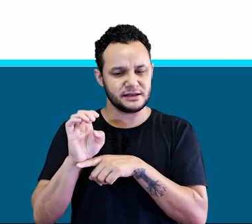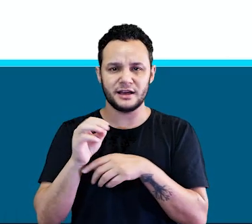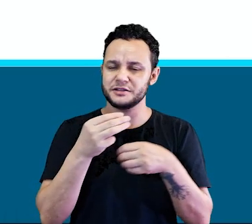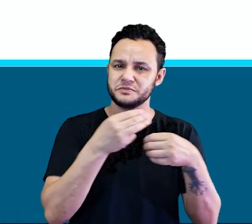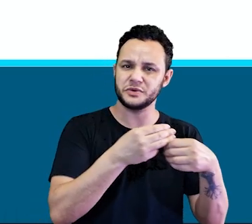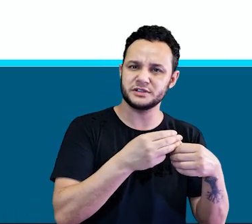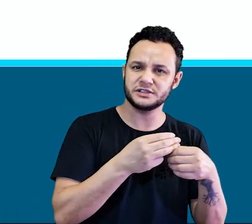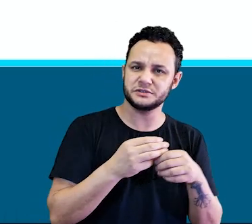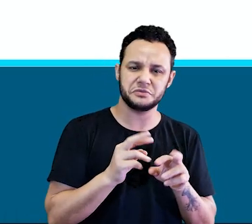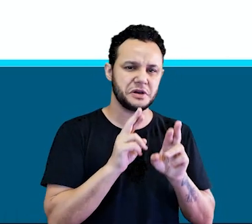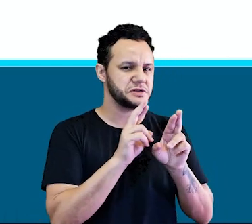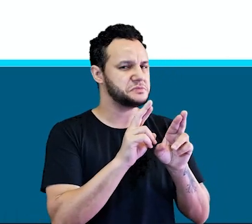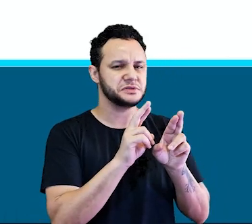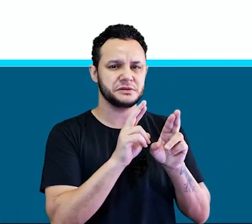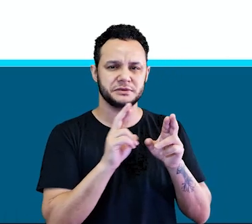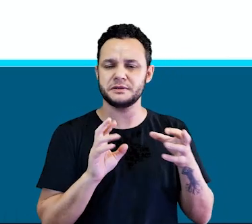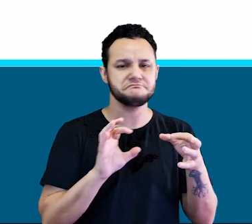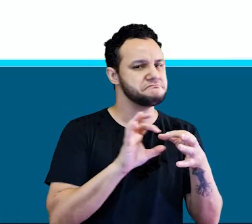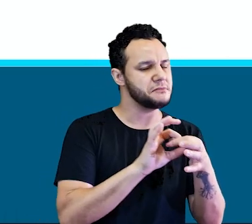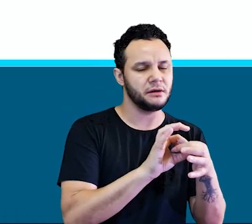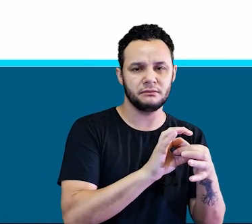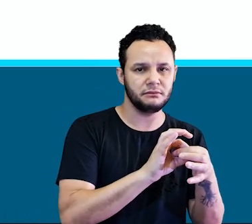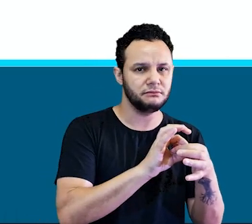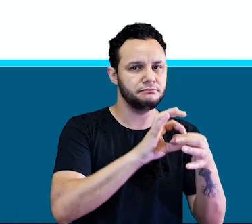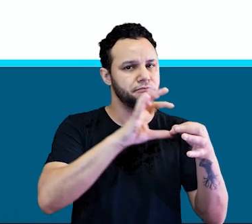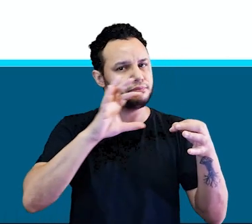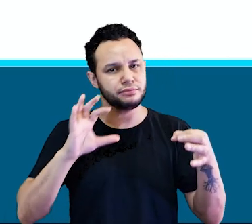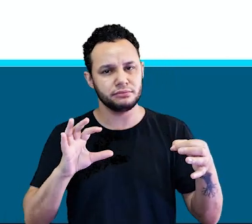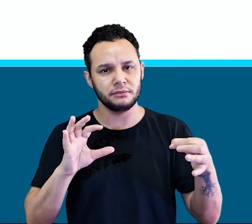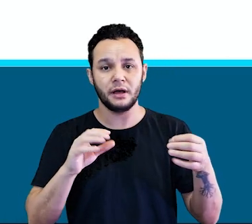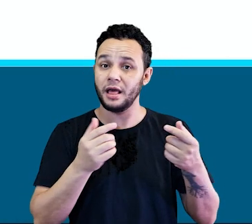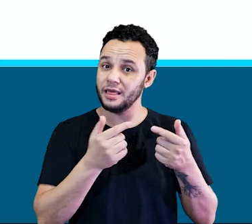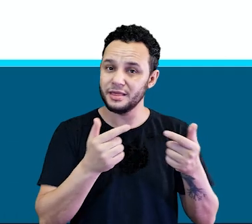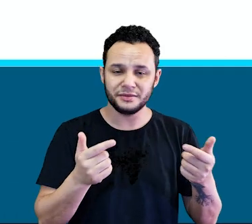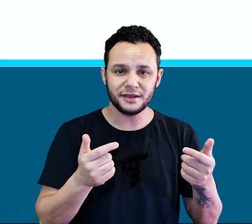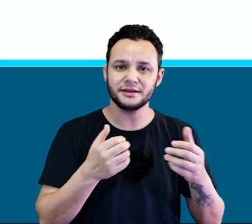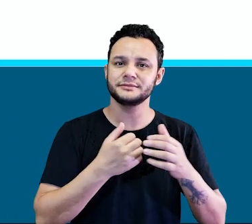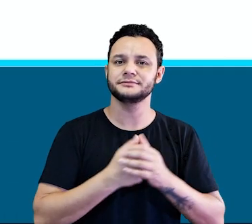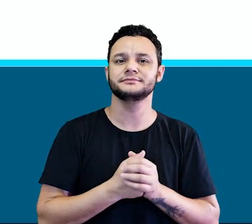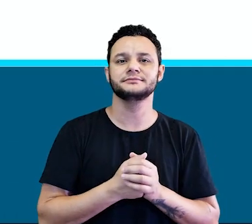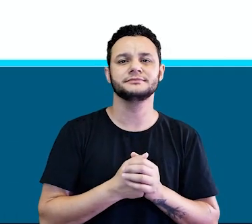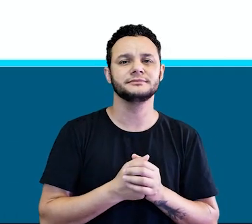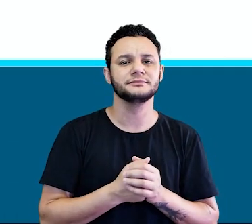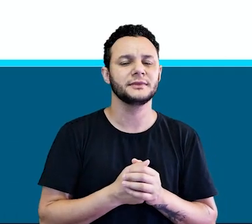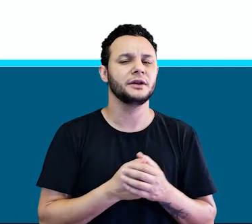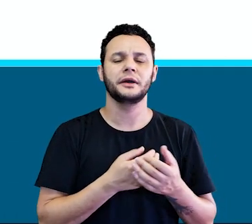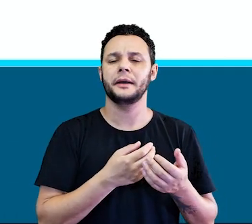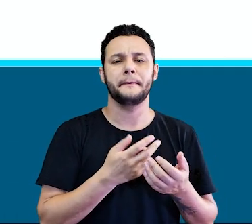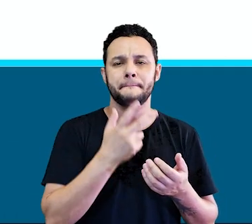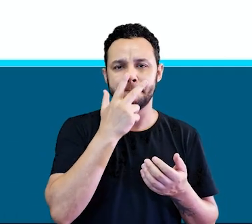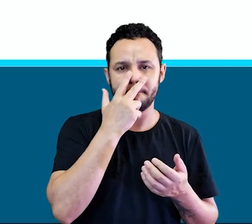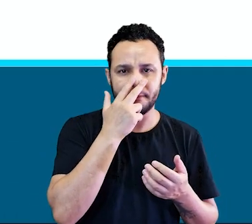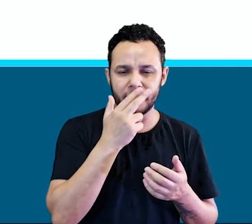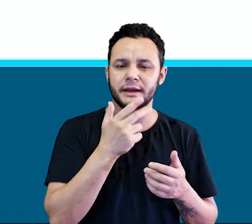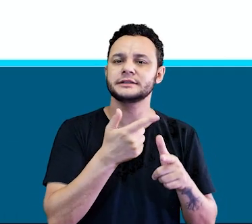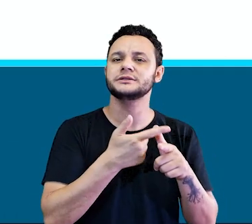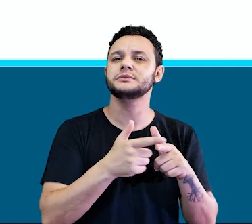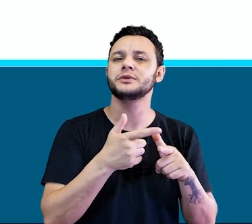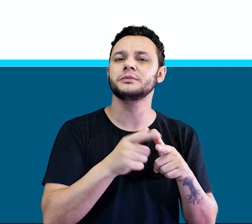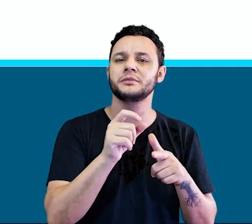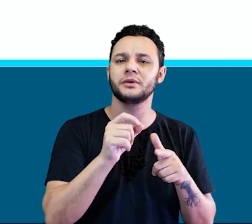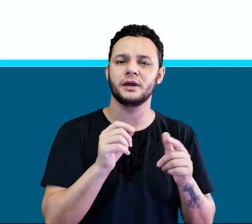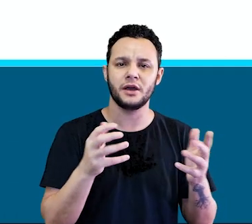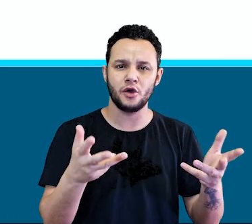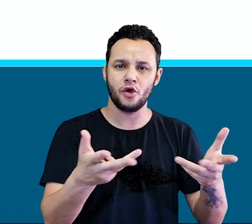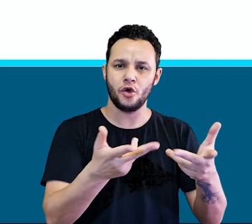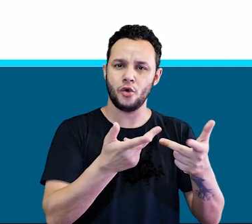dos estados para com os municípios ou com as escolas, né? Como se o problema em relação à qualidade